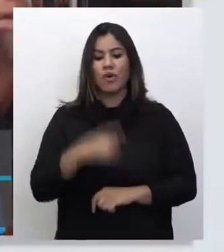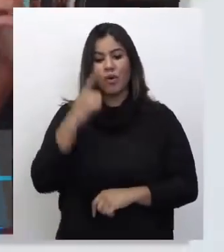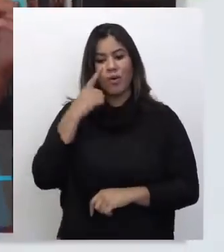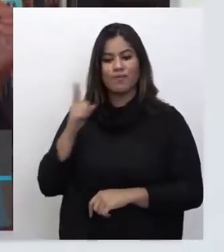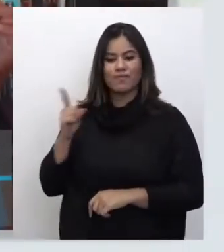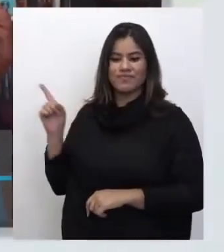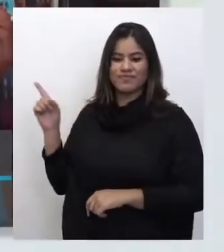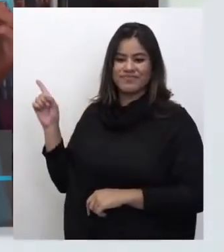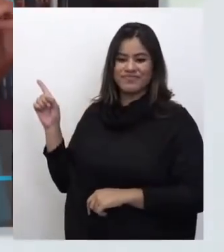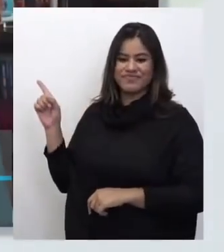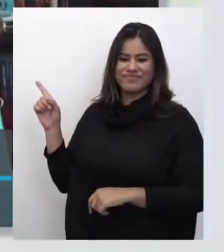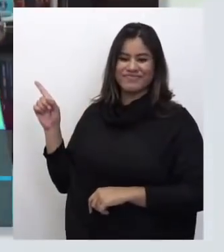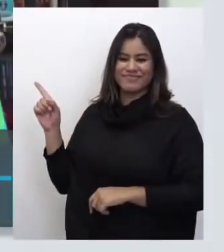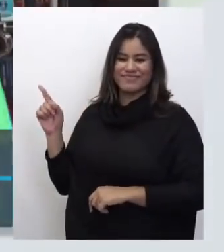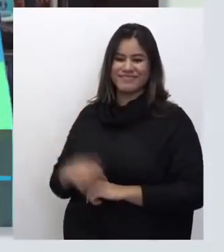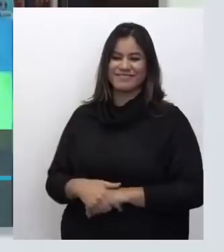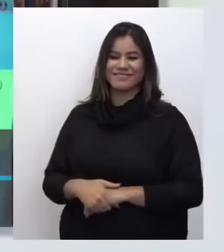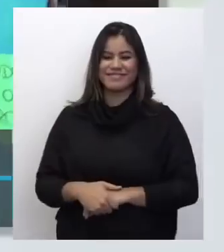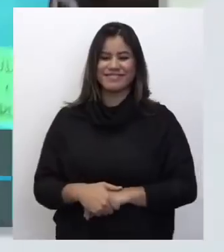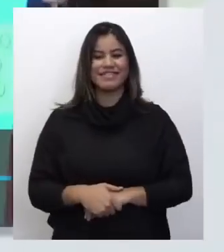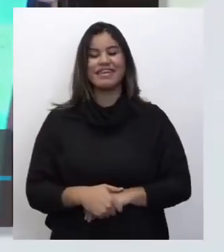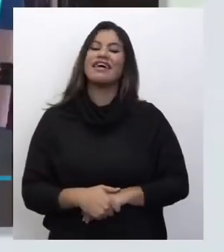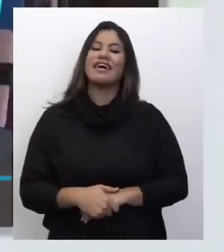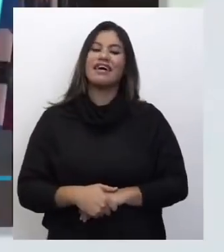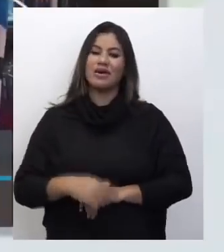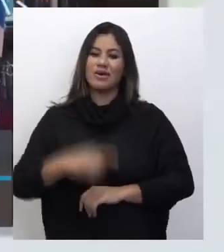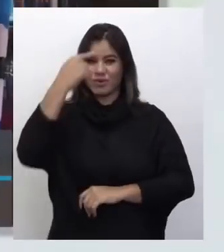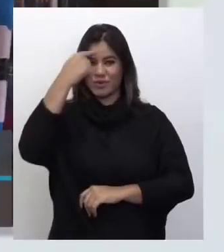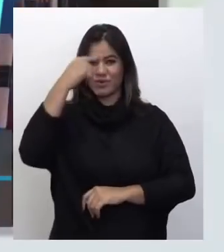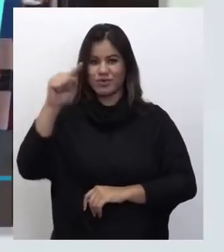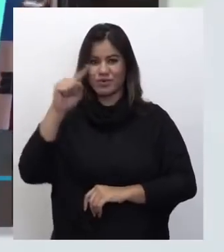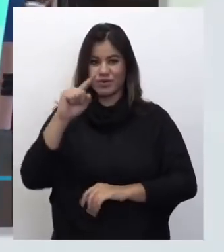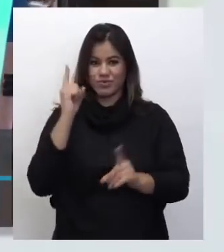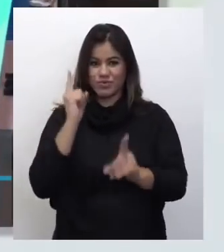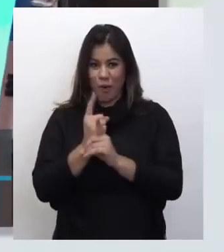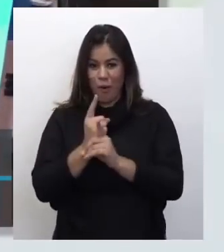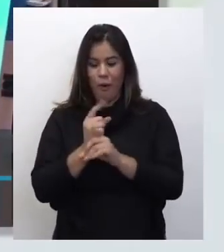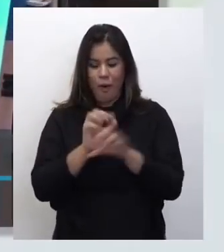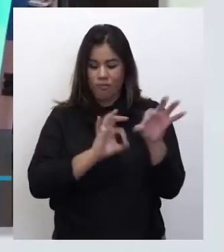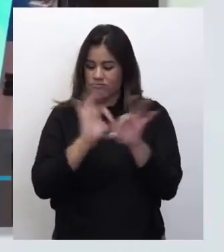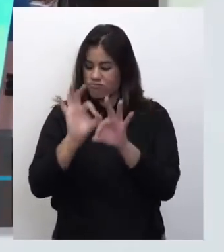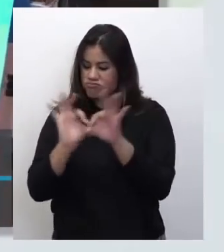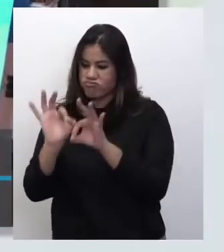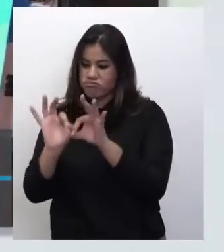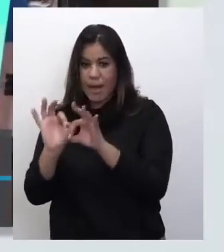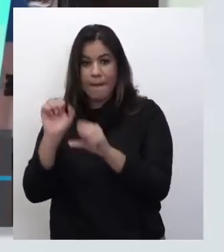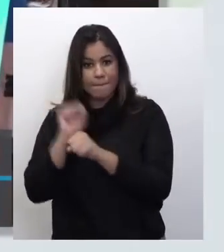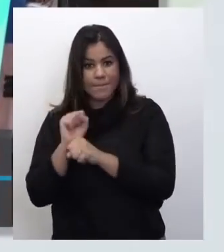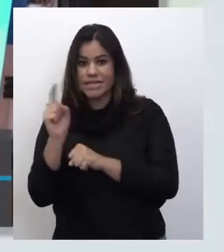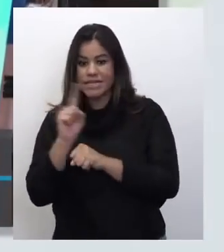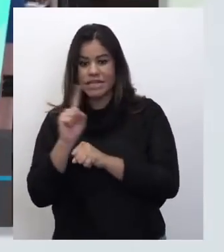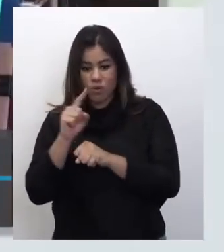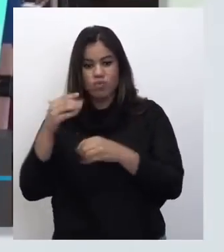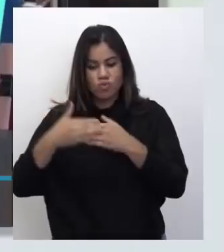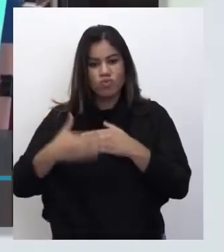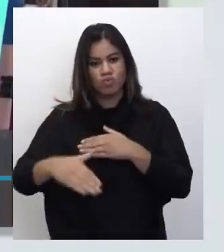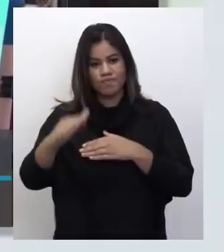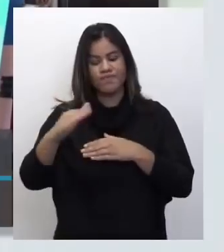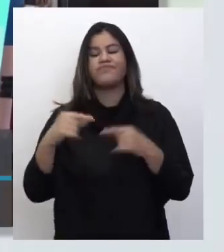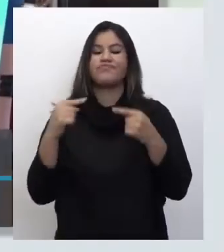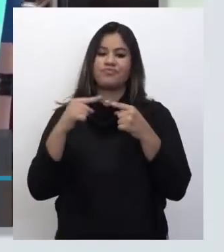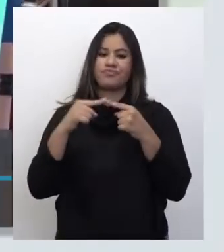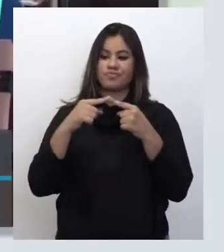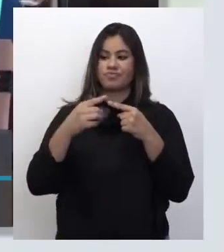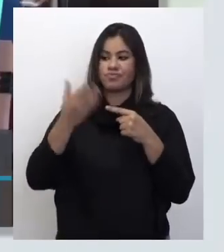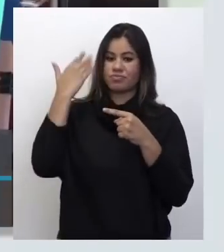melhorou desde o nosso último encontro. Então eu arrumei aqui os títulos. Aqui era meu do passado, presente e futuro.